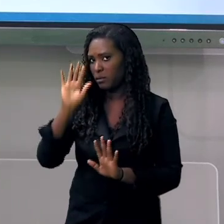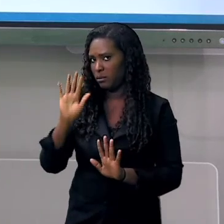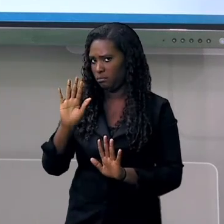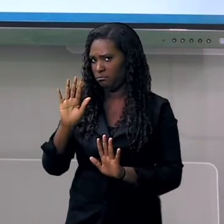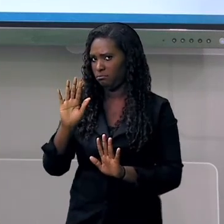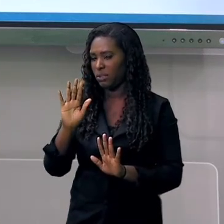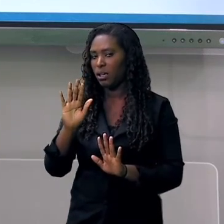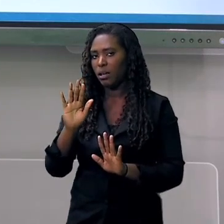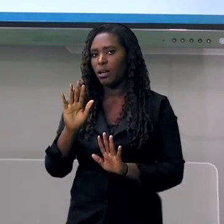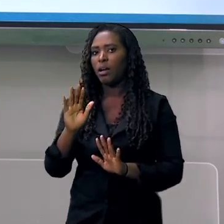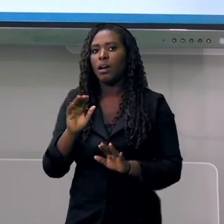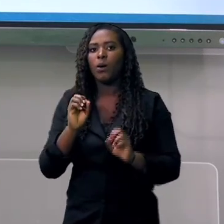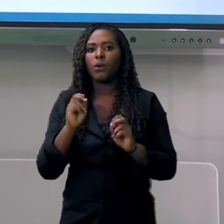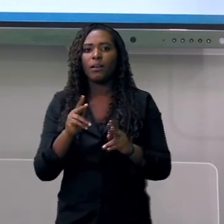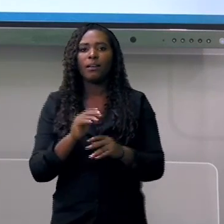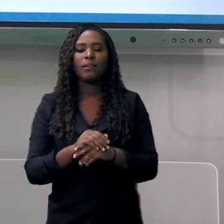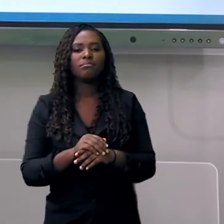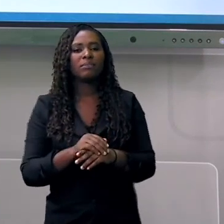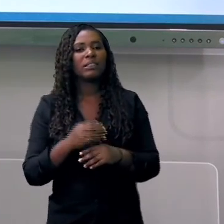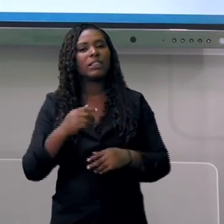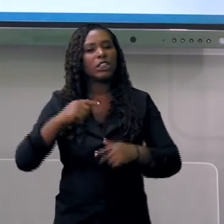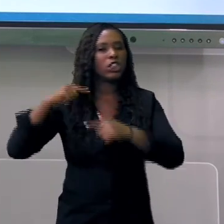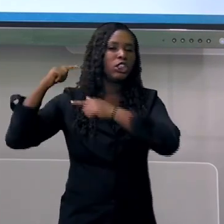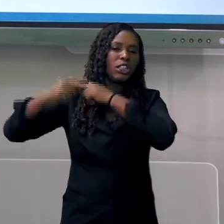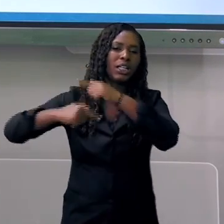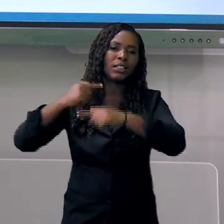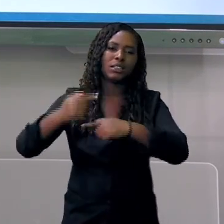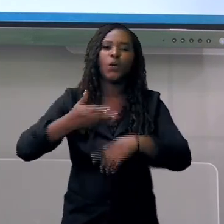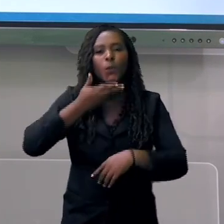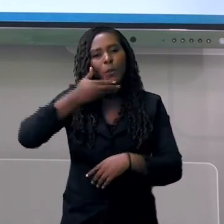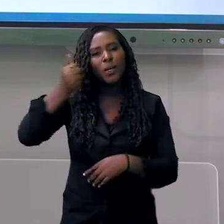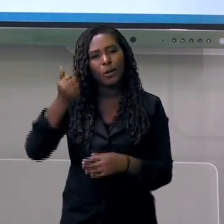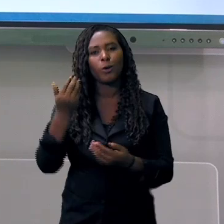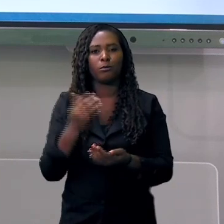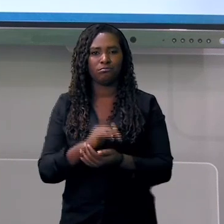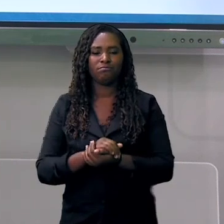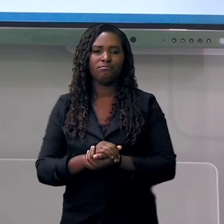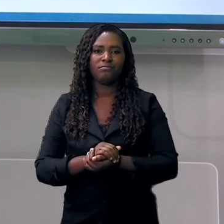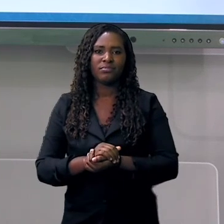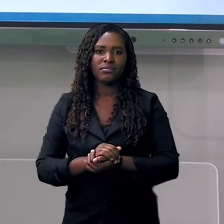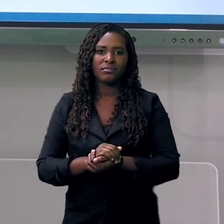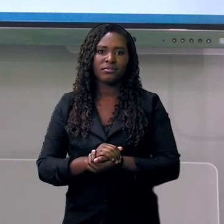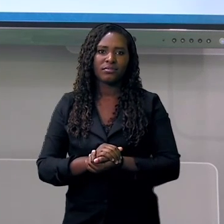que possamos criar uma geração melhor. Obrigada.